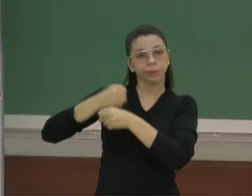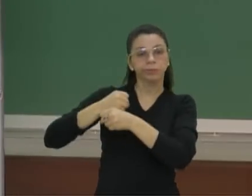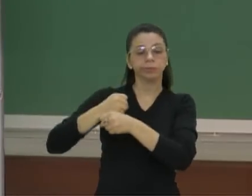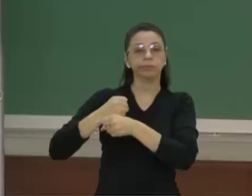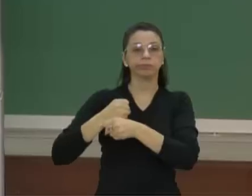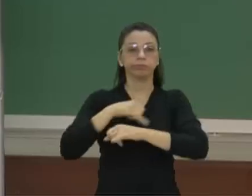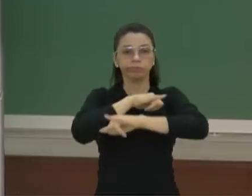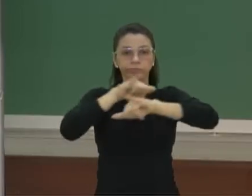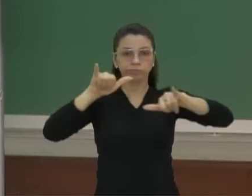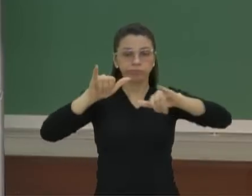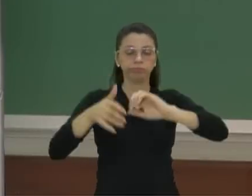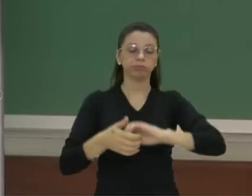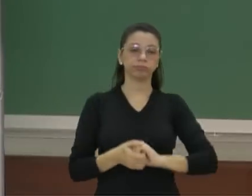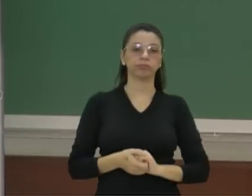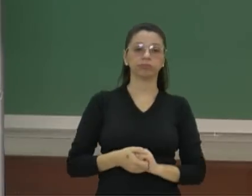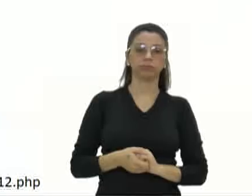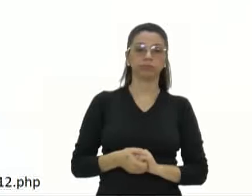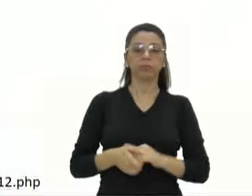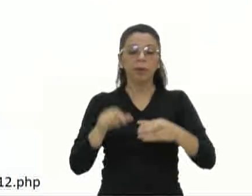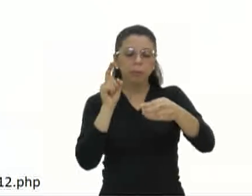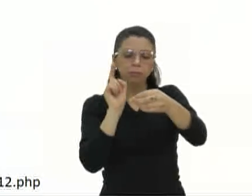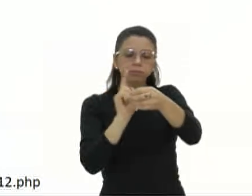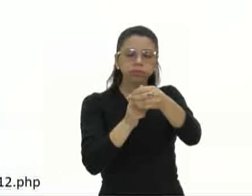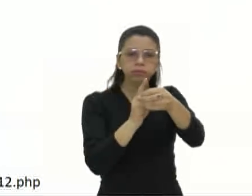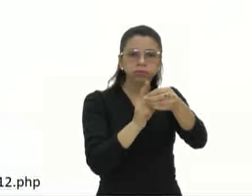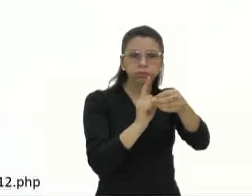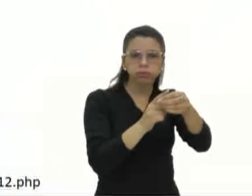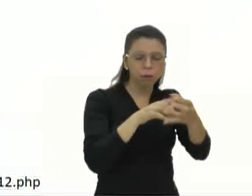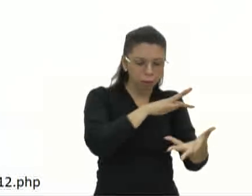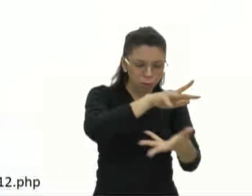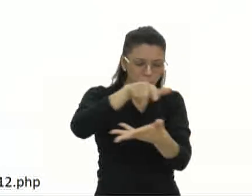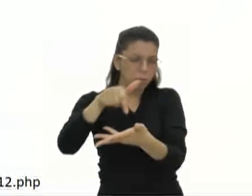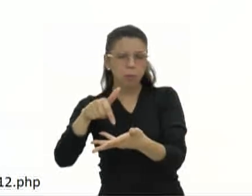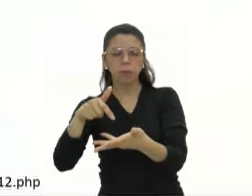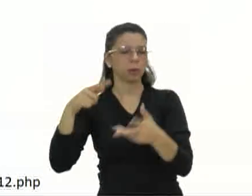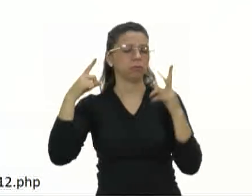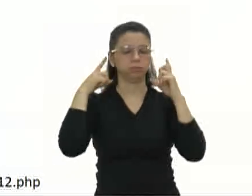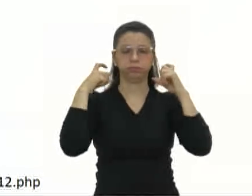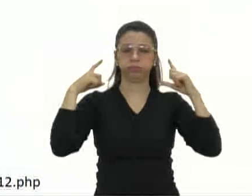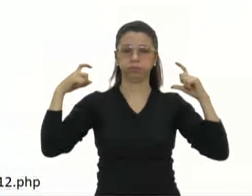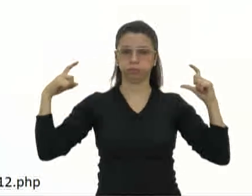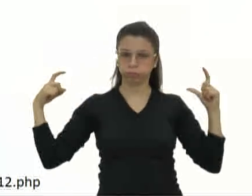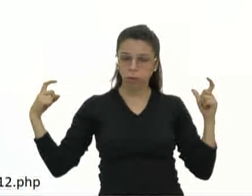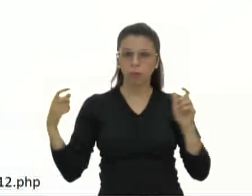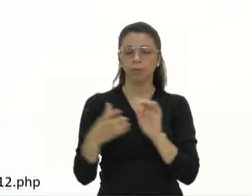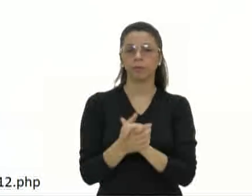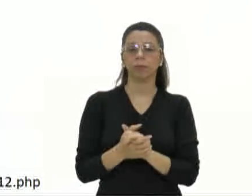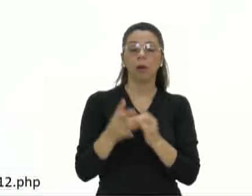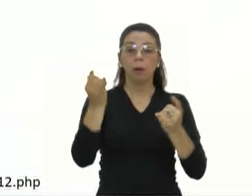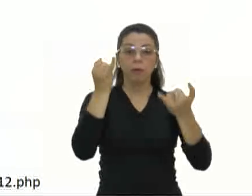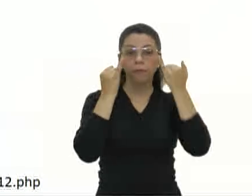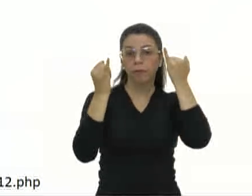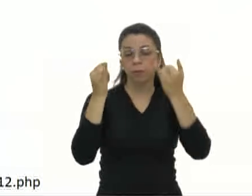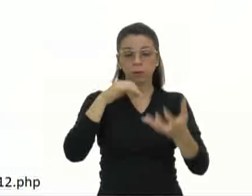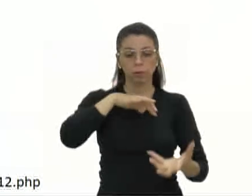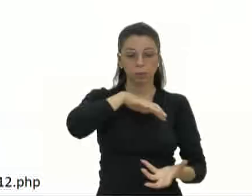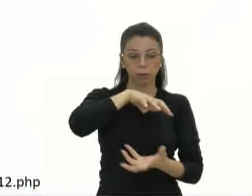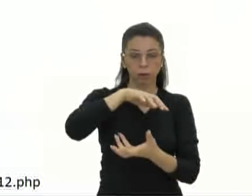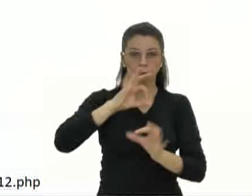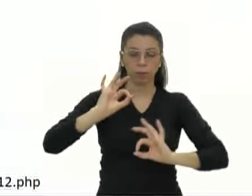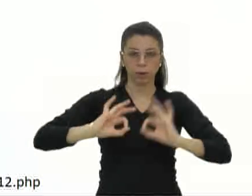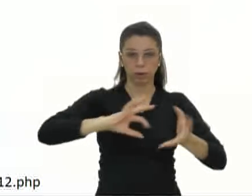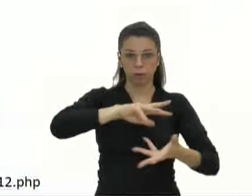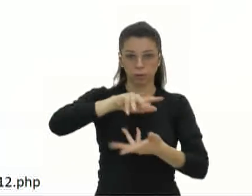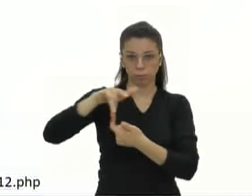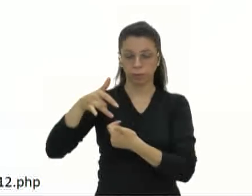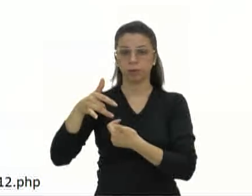acompanhar comigo? Toda metrópole do mundo é barulhenta. Dados da Organização Mundial de Saúde, OMS,